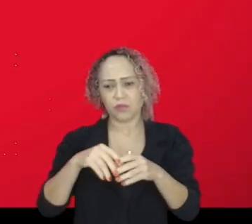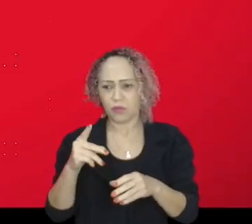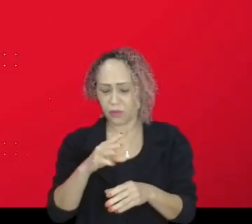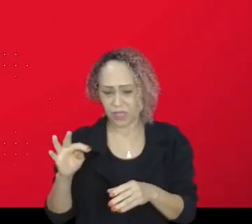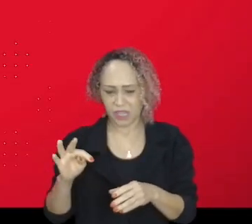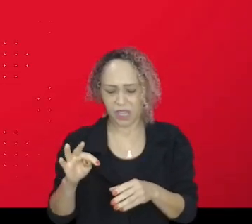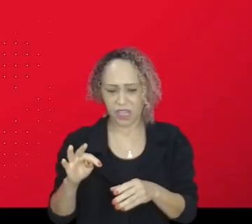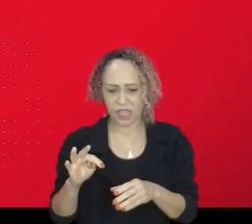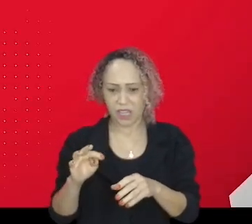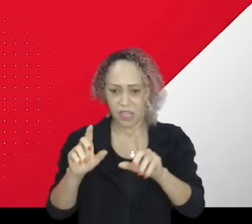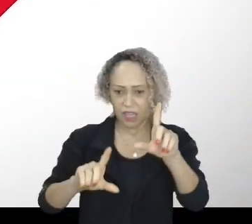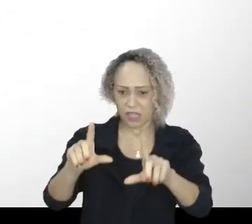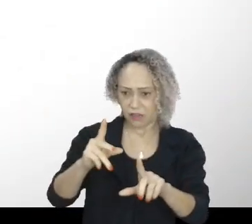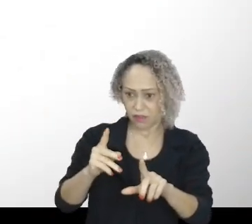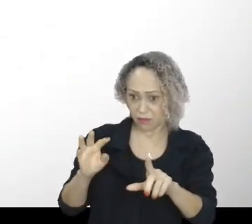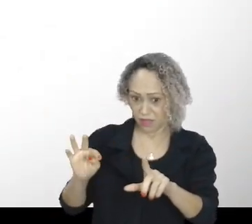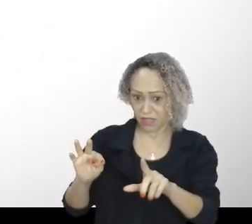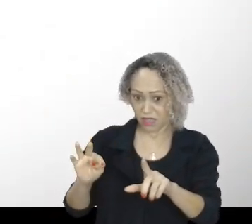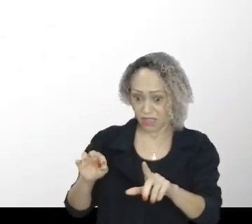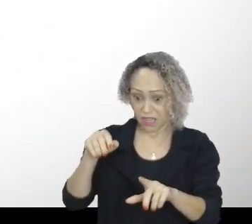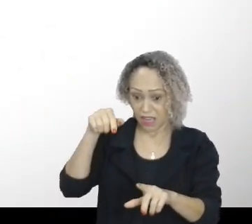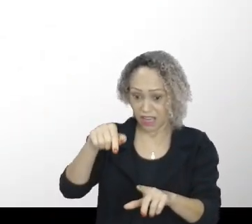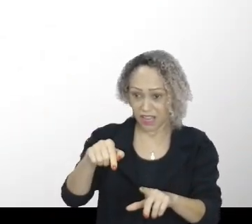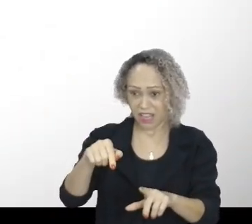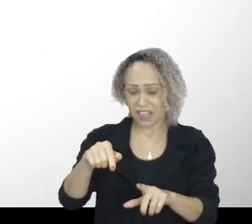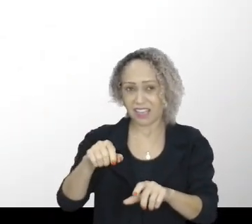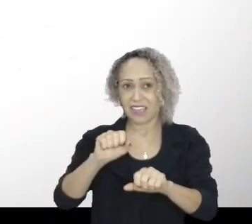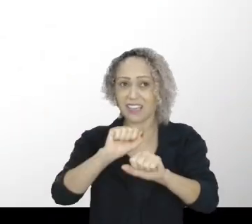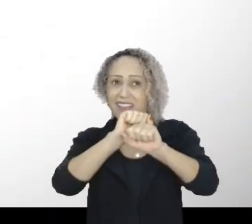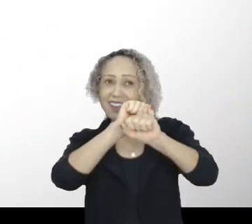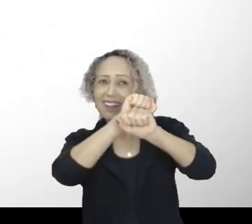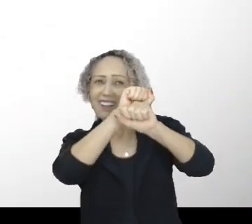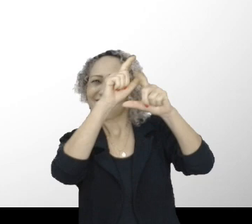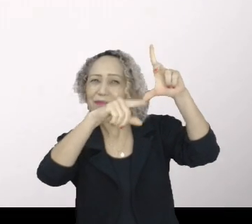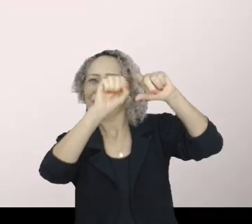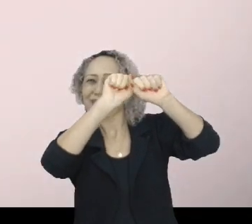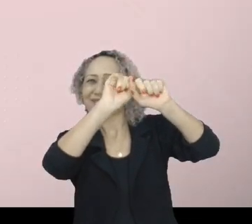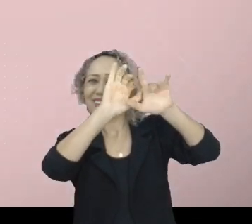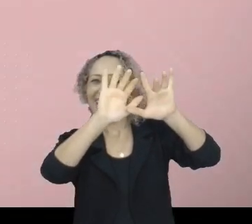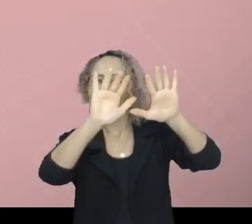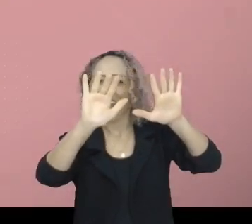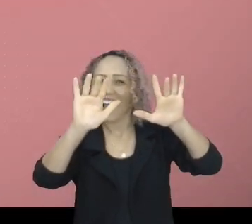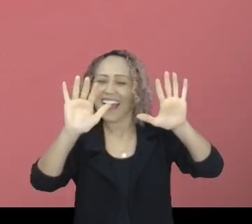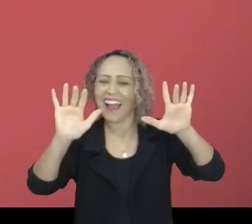TV PT. Aqui brilha uma estrela.